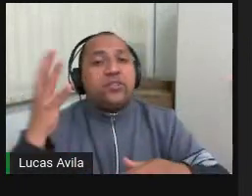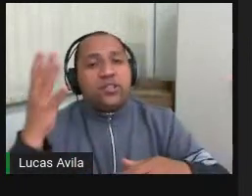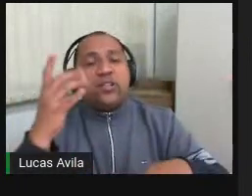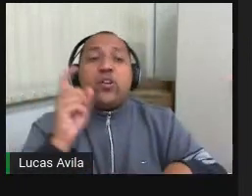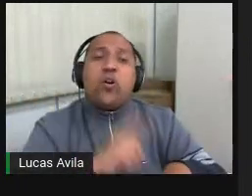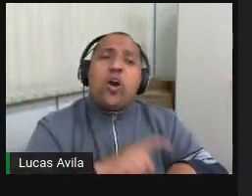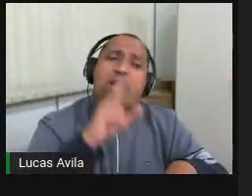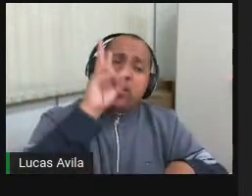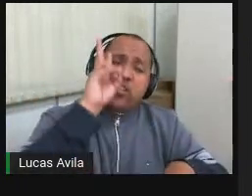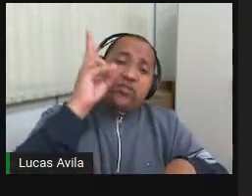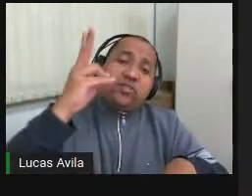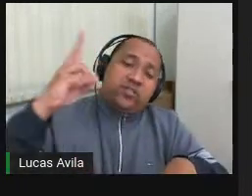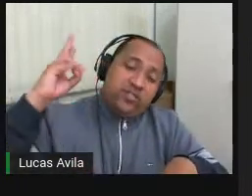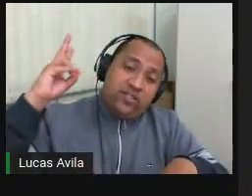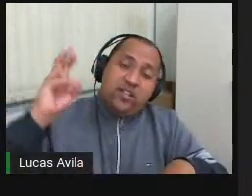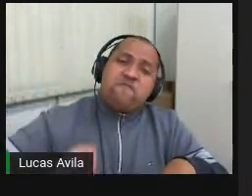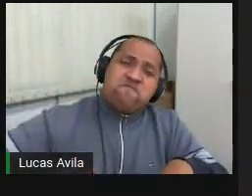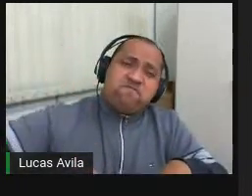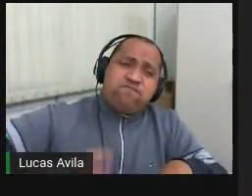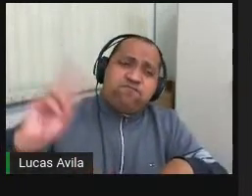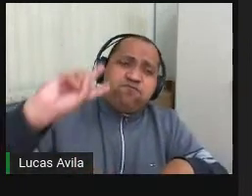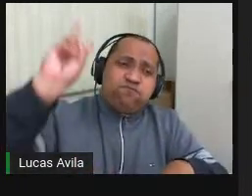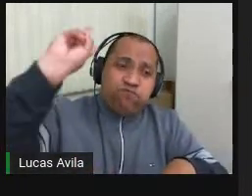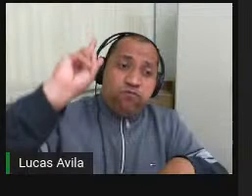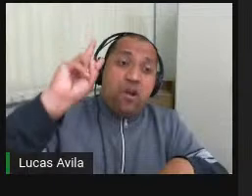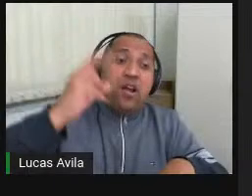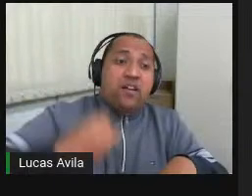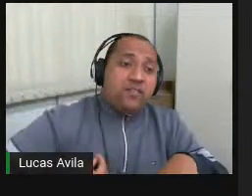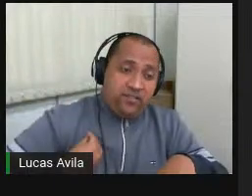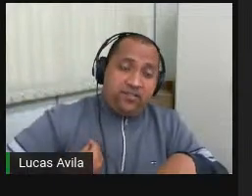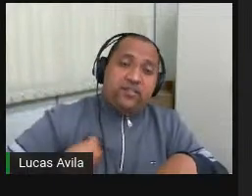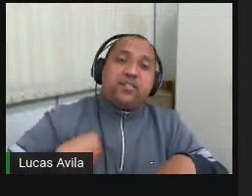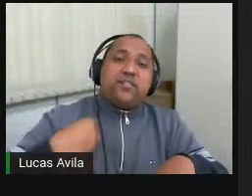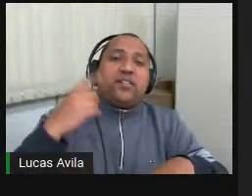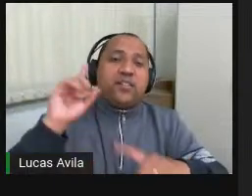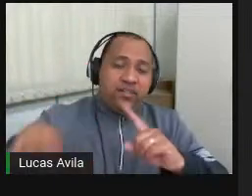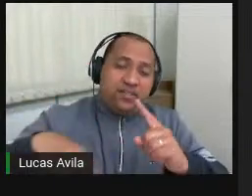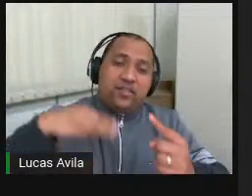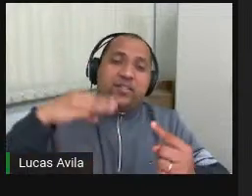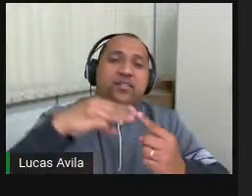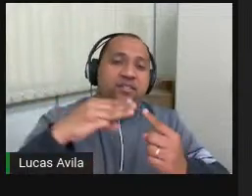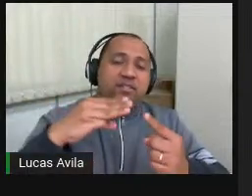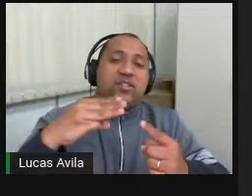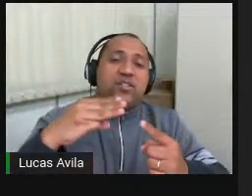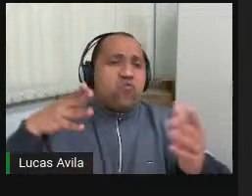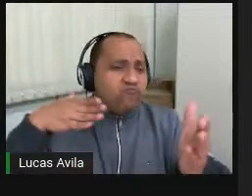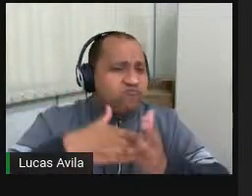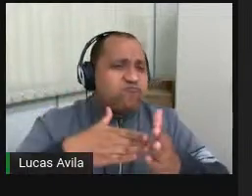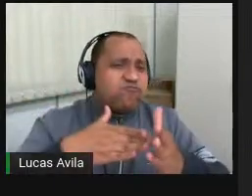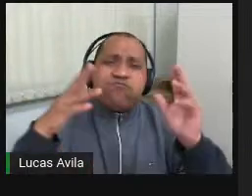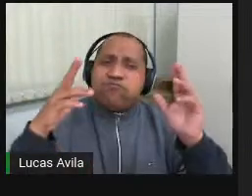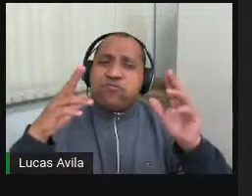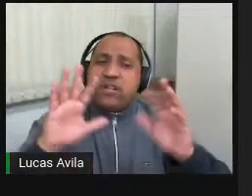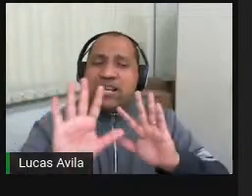histórico, um valor agregado às nossas vidas e uma missão sem fronteiras de mudar a